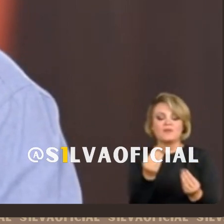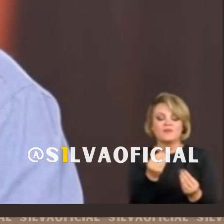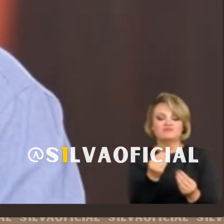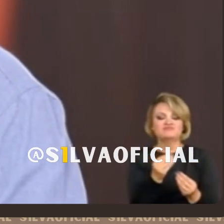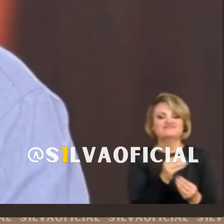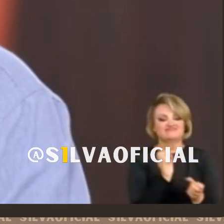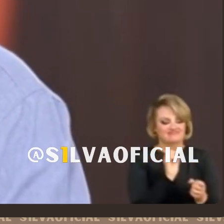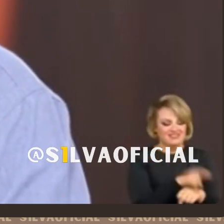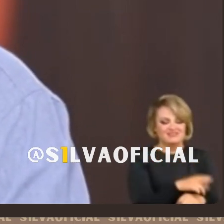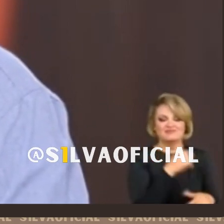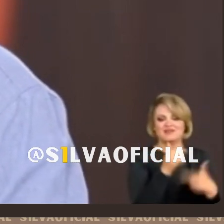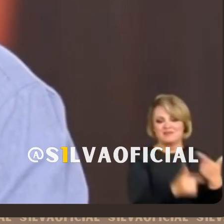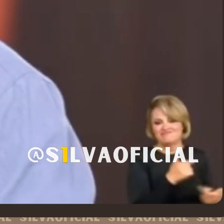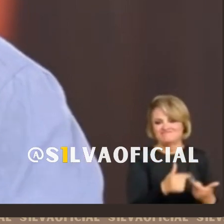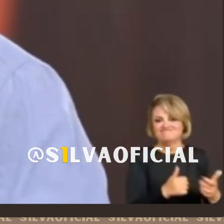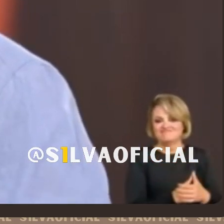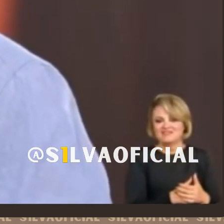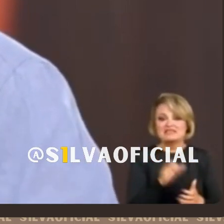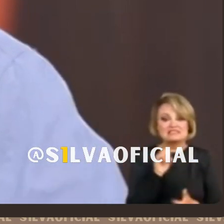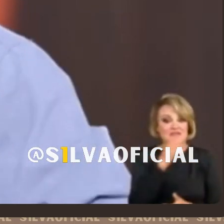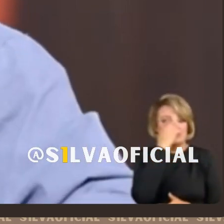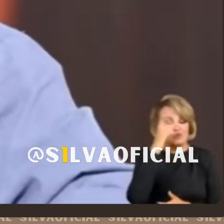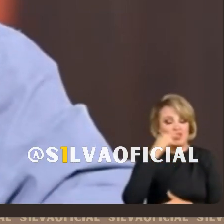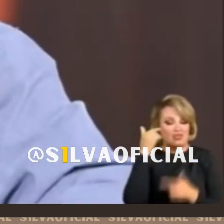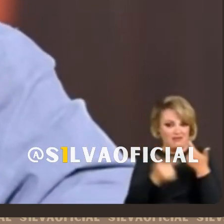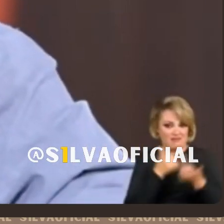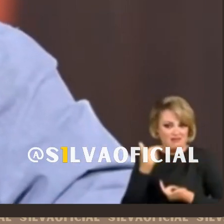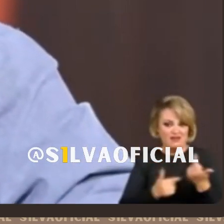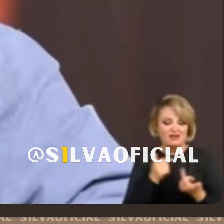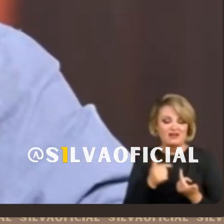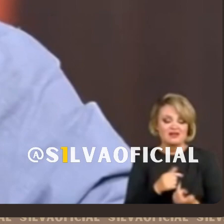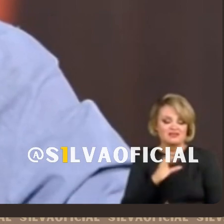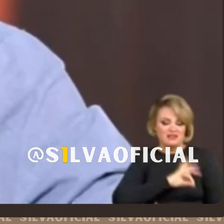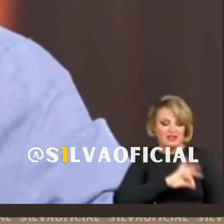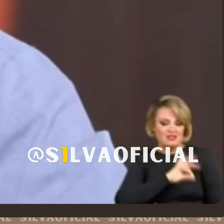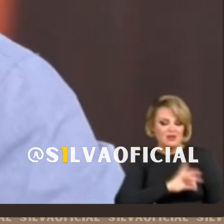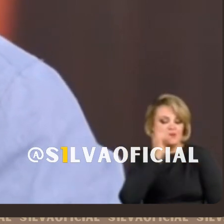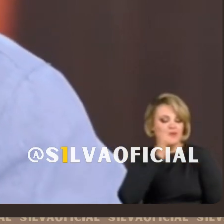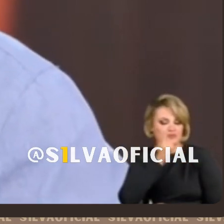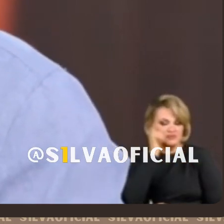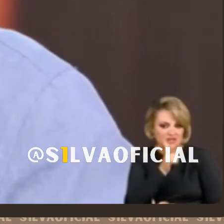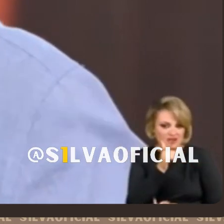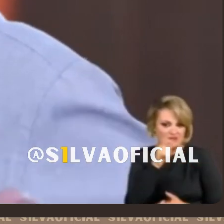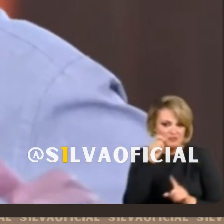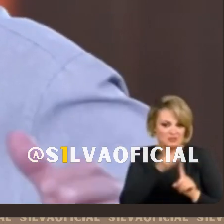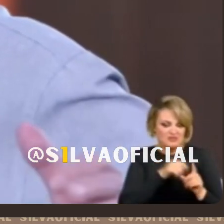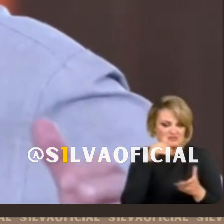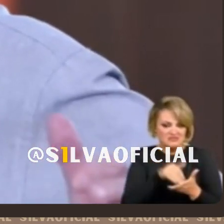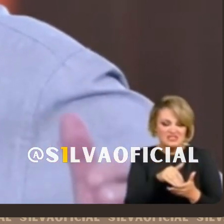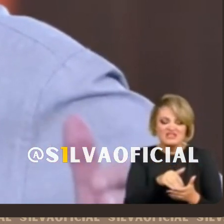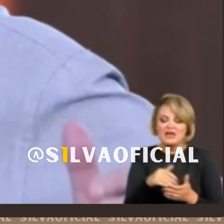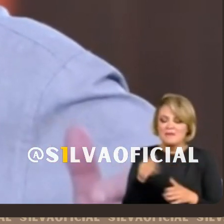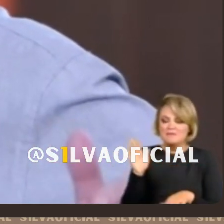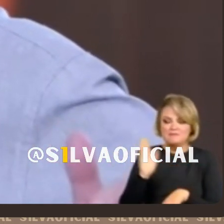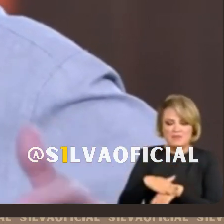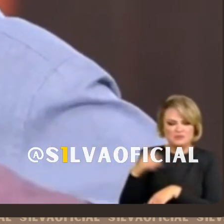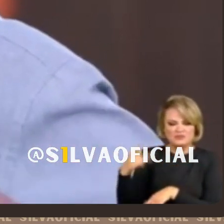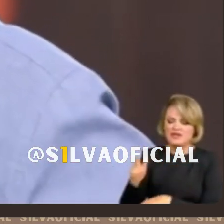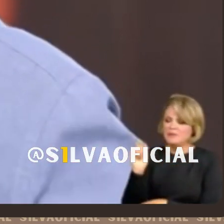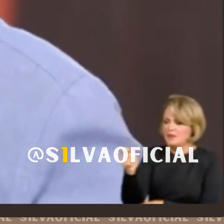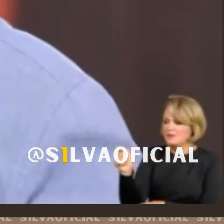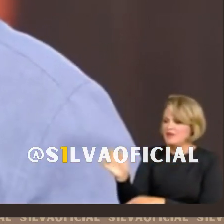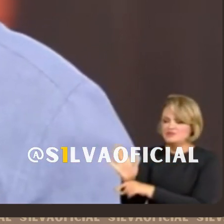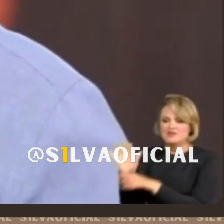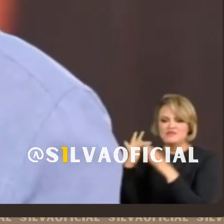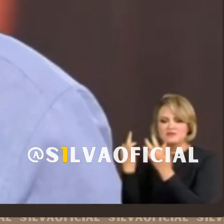trabalha, que ele recebe o seu salário no final do mês e vai cuidar da sua família, fica grande, é, né, o orgulho máximo do ser humano. É isso